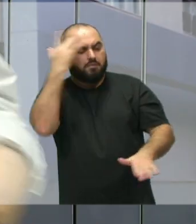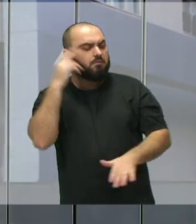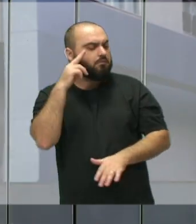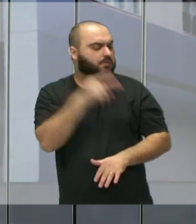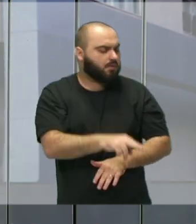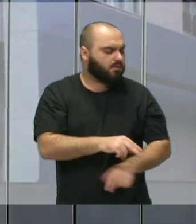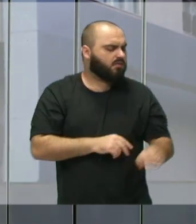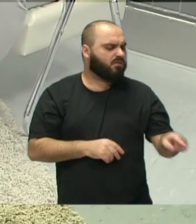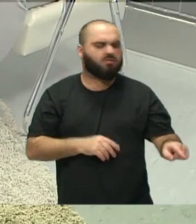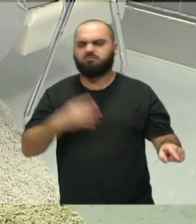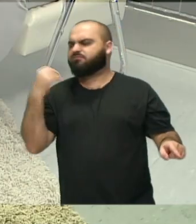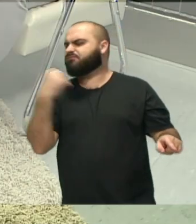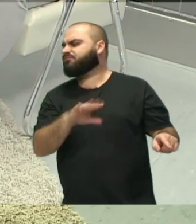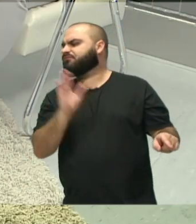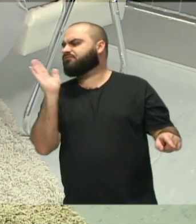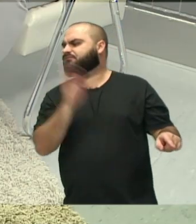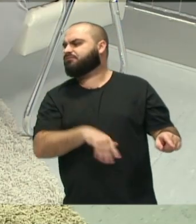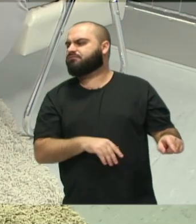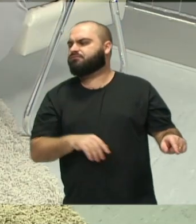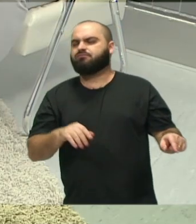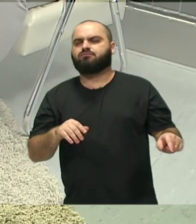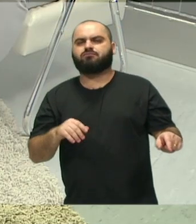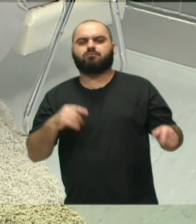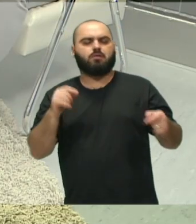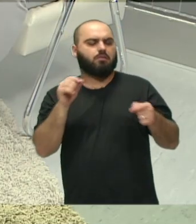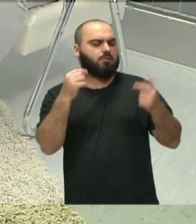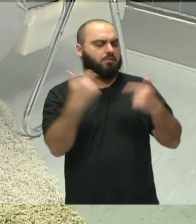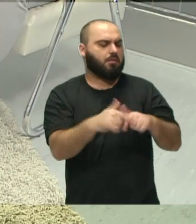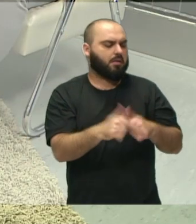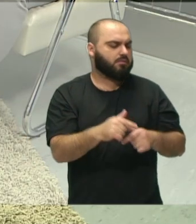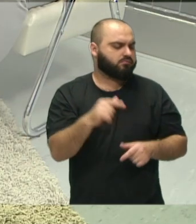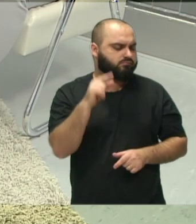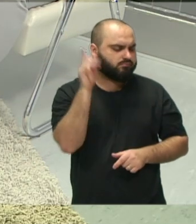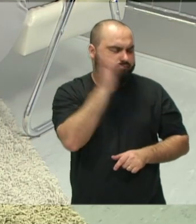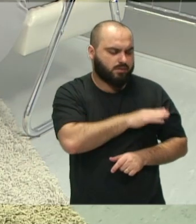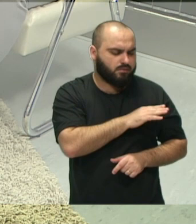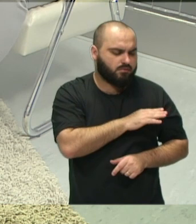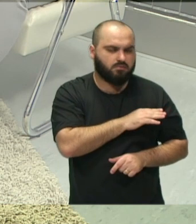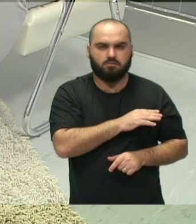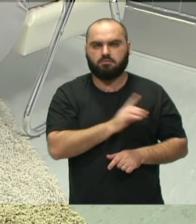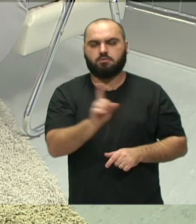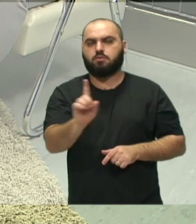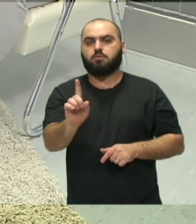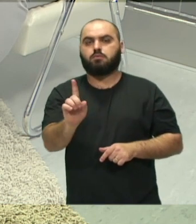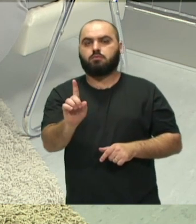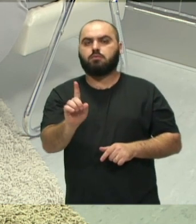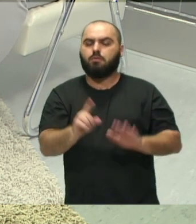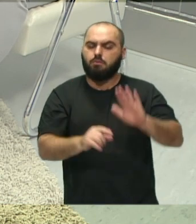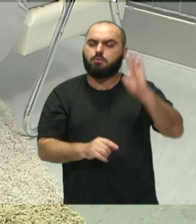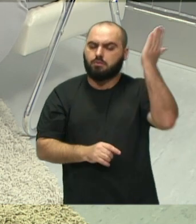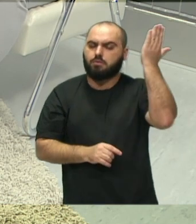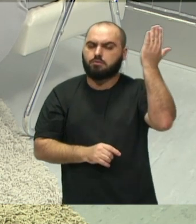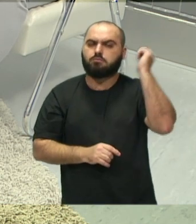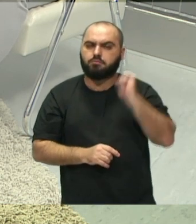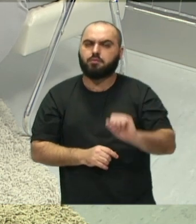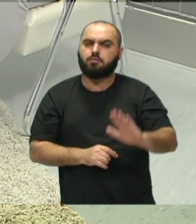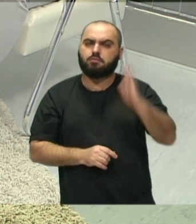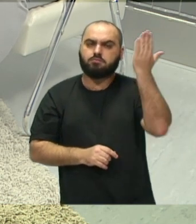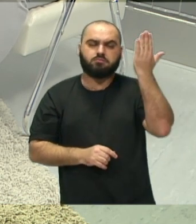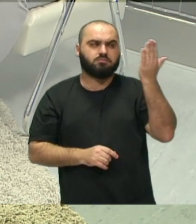aquilo ali e pensam, não estão fazendo serviço direito. E não é. Acontece, pode ocorrer. Acaba havendo